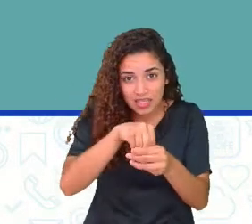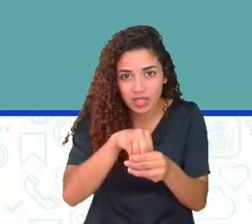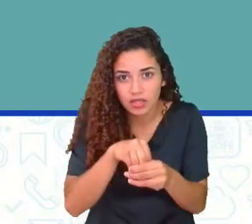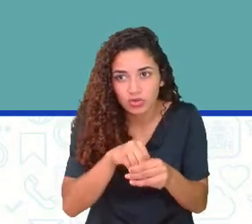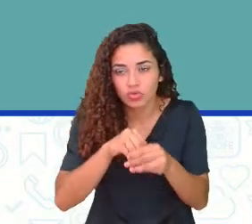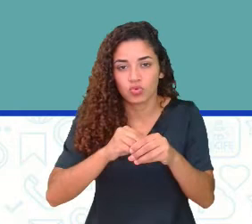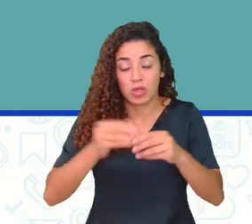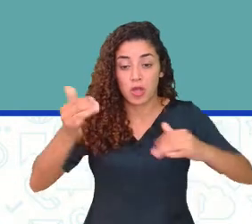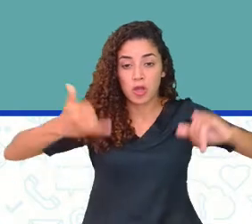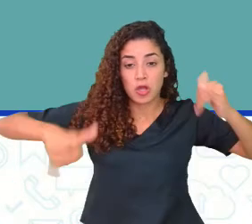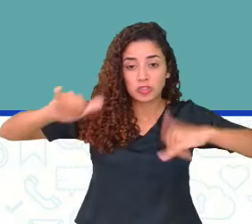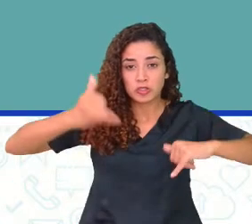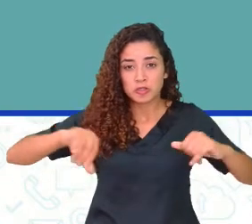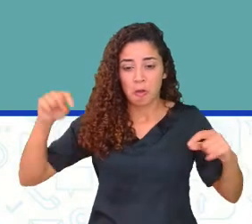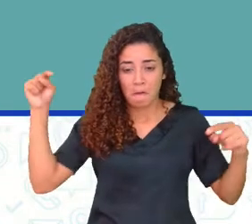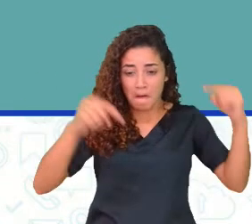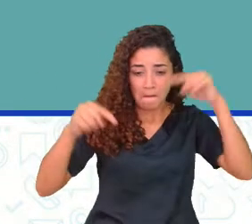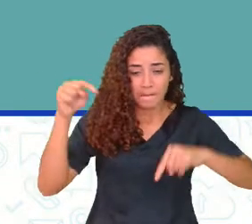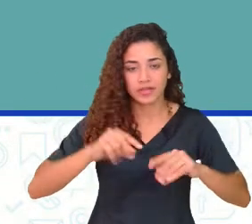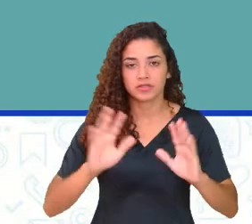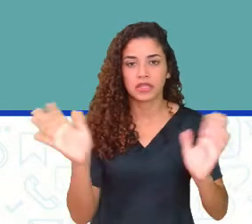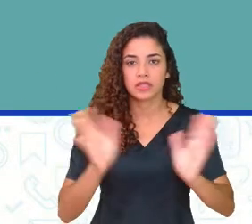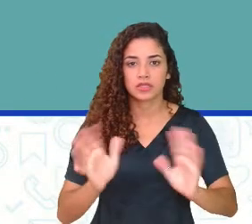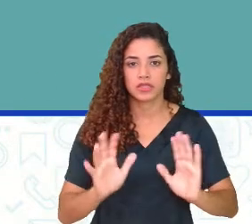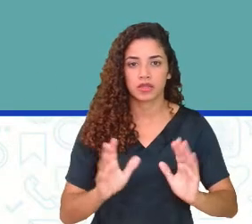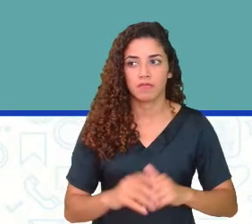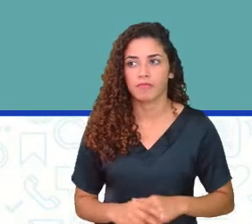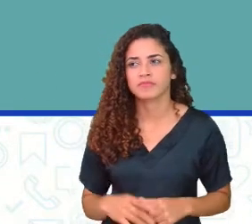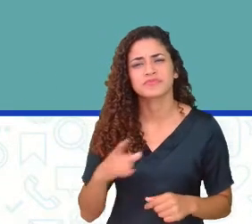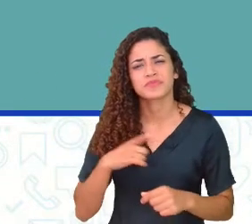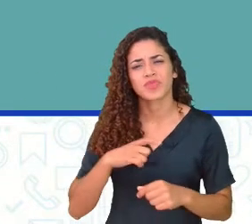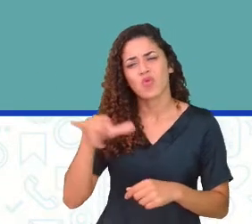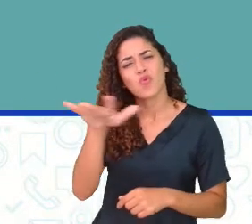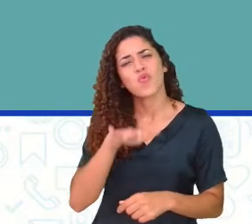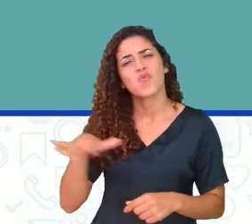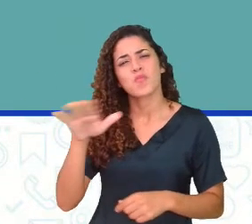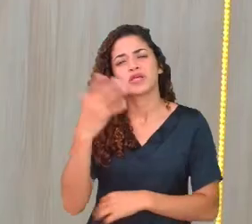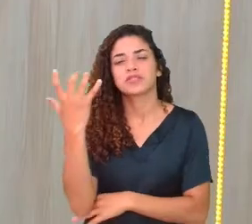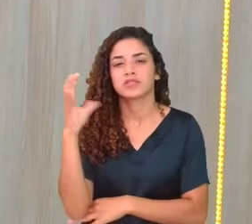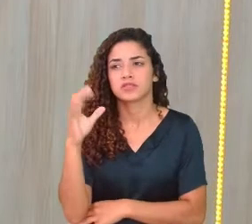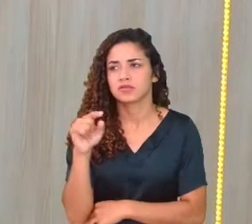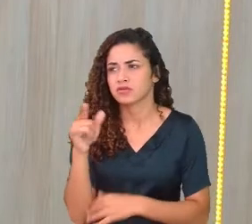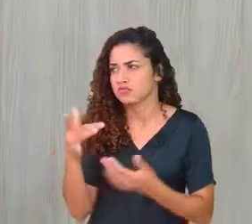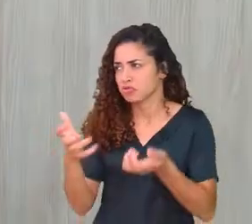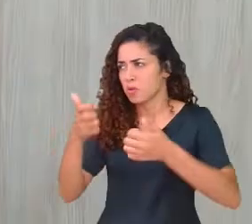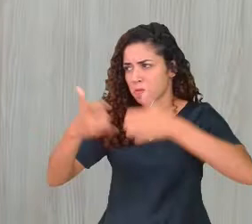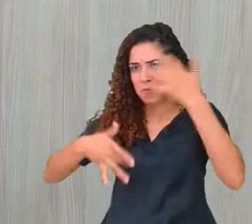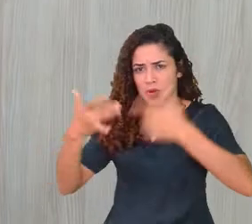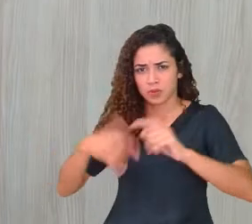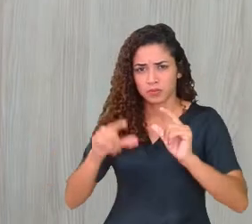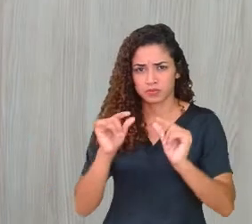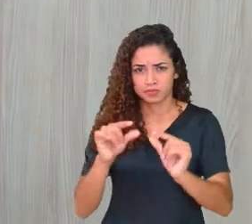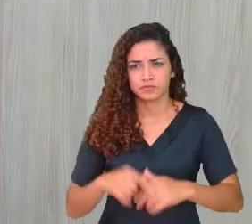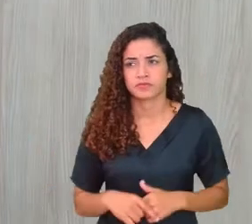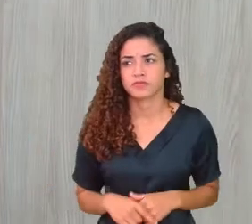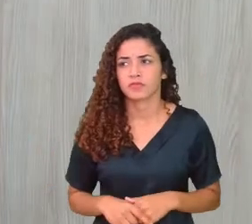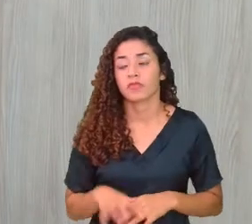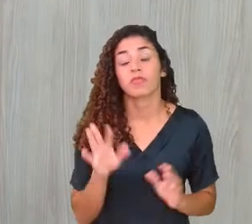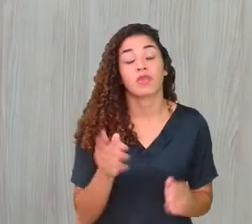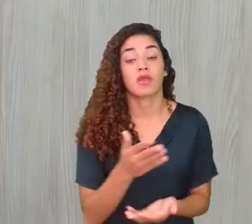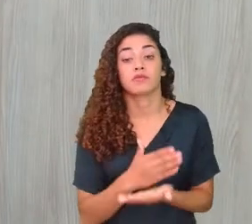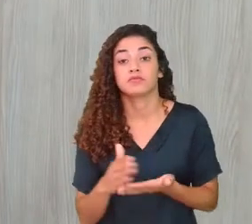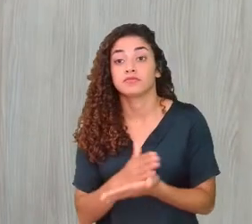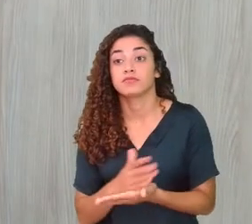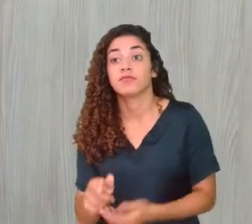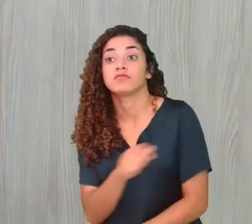carga elétrica. A gente vê muito no espaço ciência, né, professora Isabel? Quer falar um pouquinho, professora? Acho que alguns alunos que